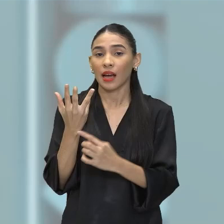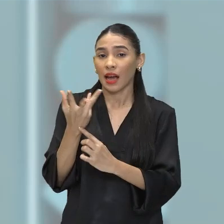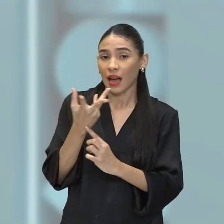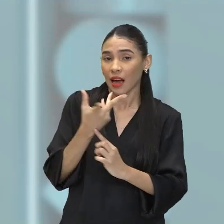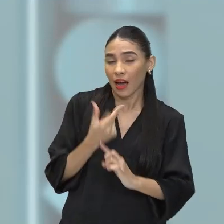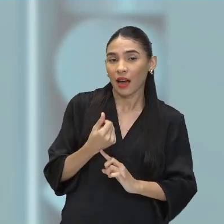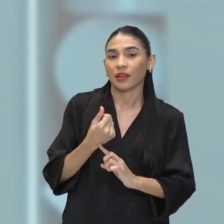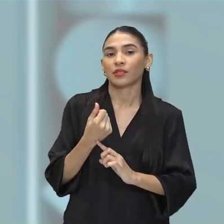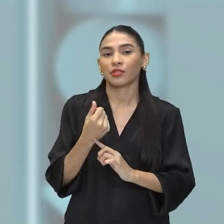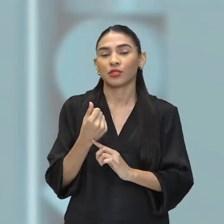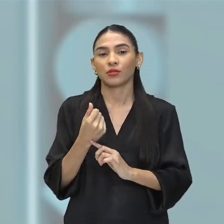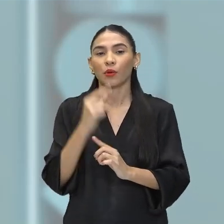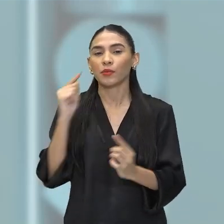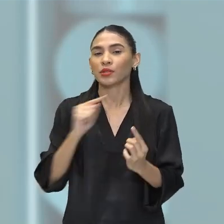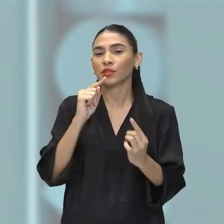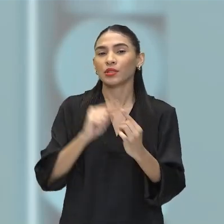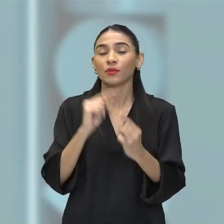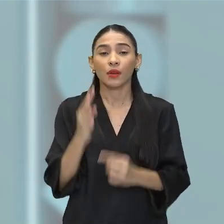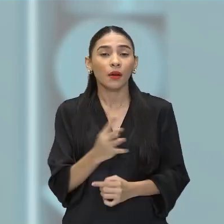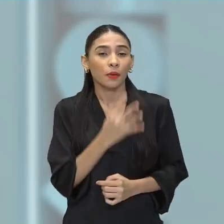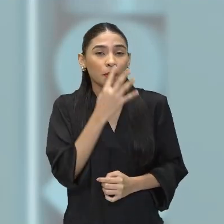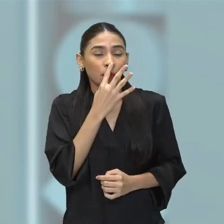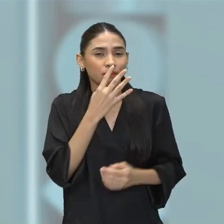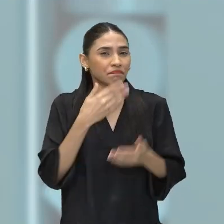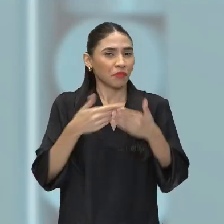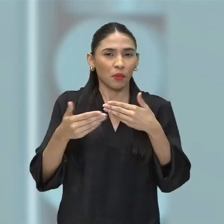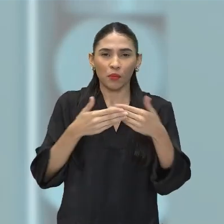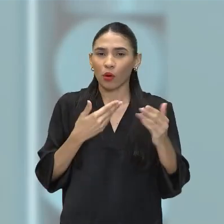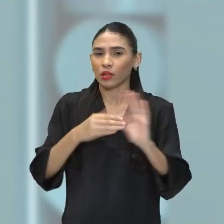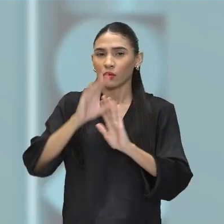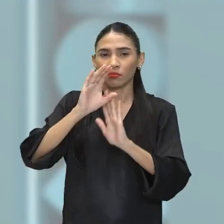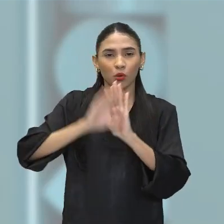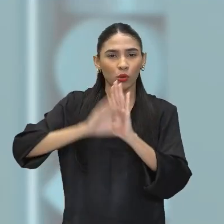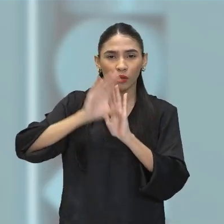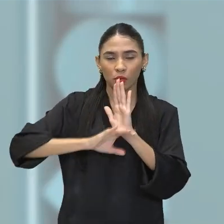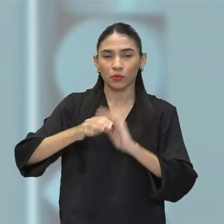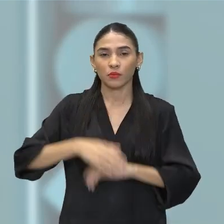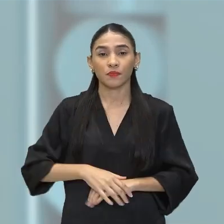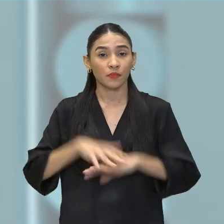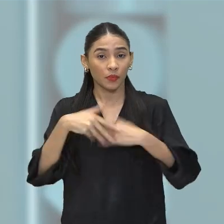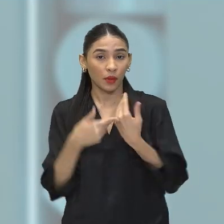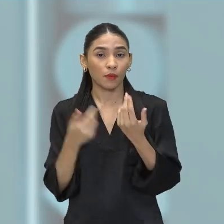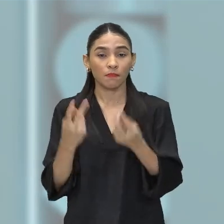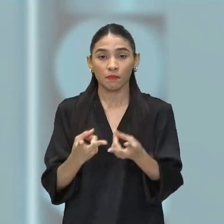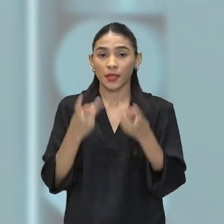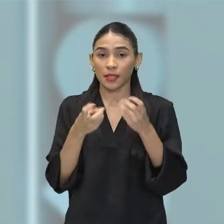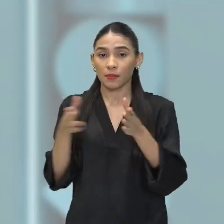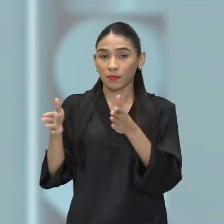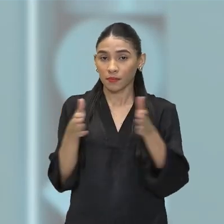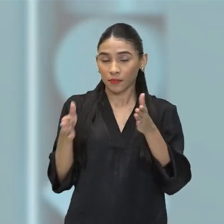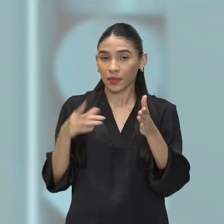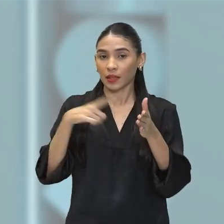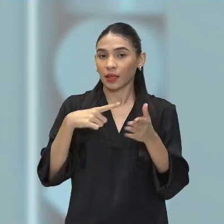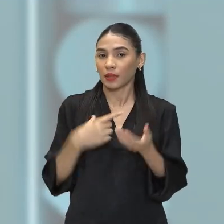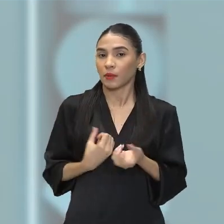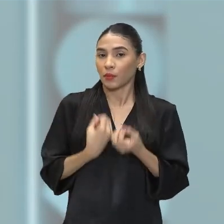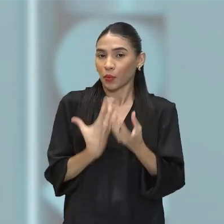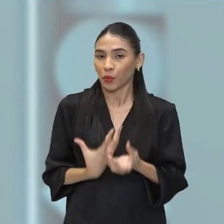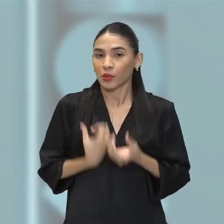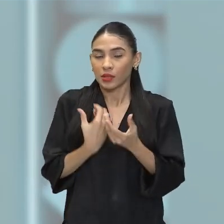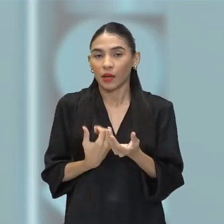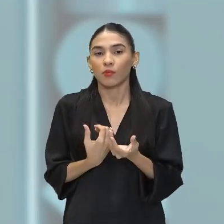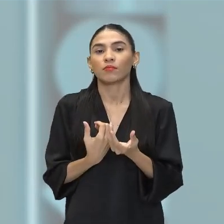para ser admirada, não importa o seu conteúdo. Então observem que nesse período nós vamos ter a produção de poemas que